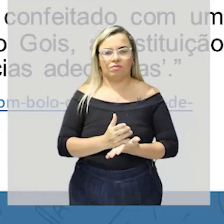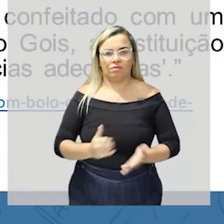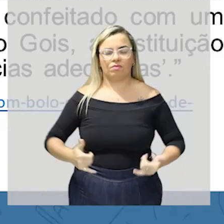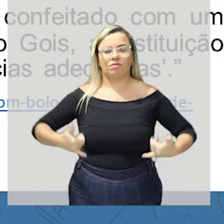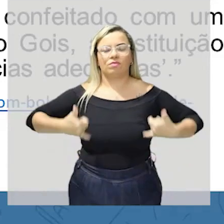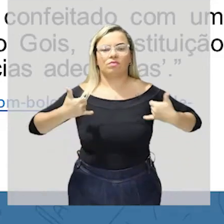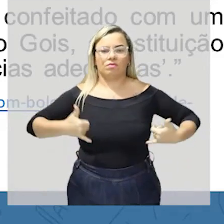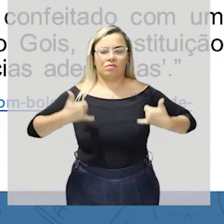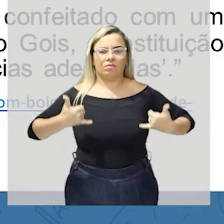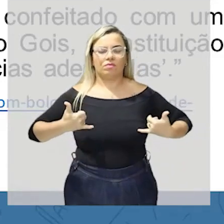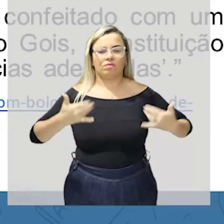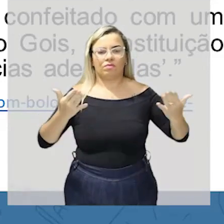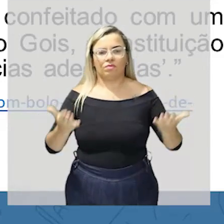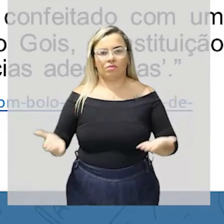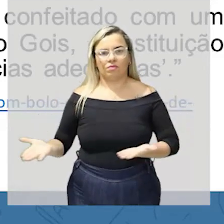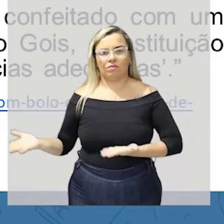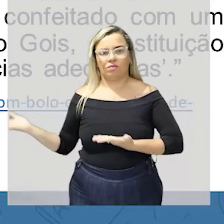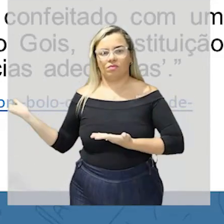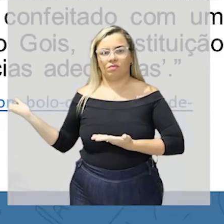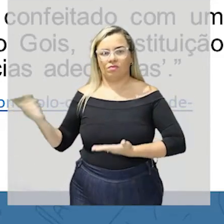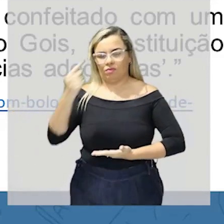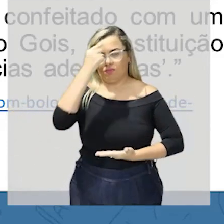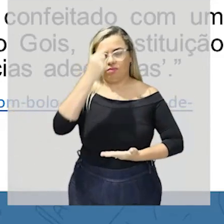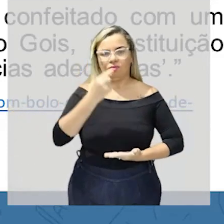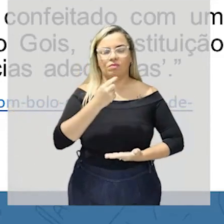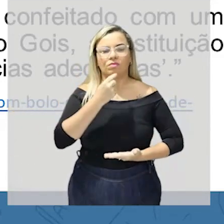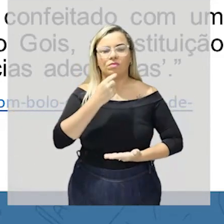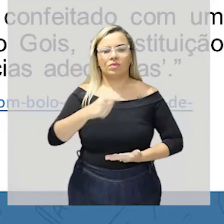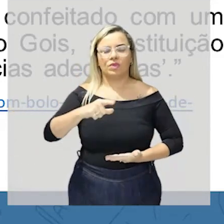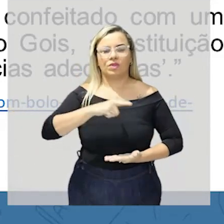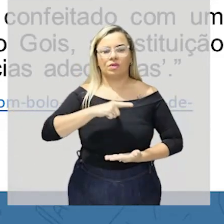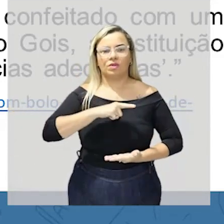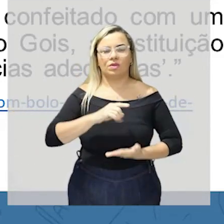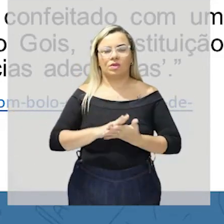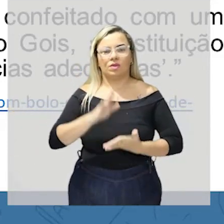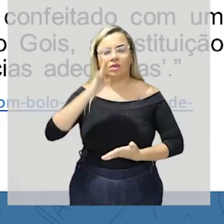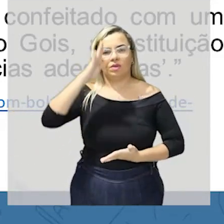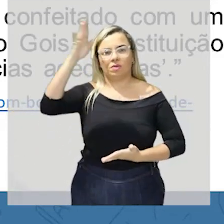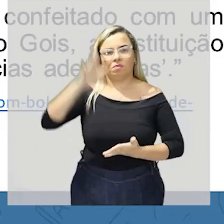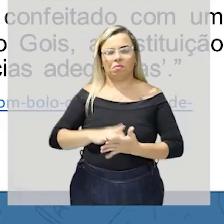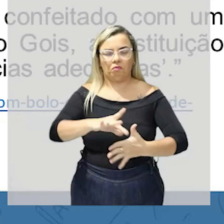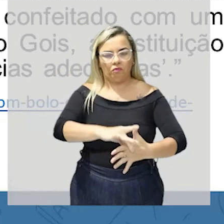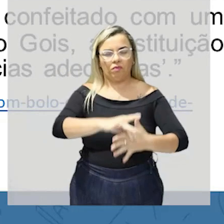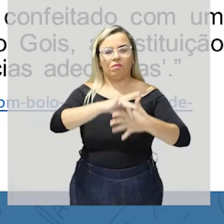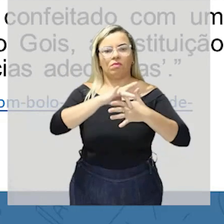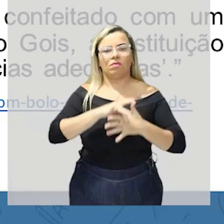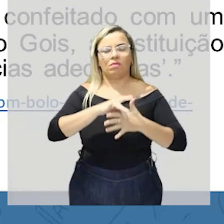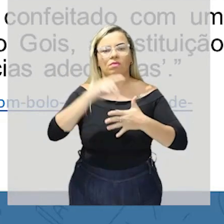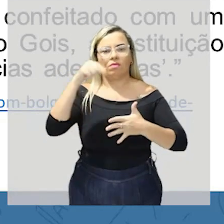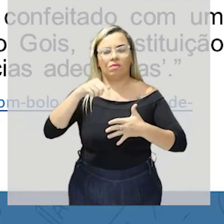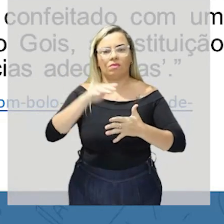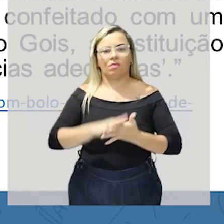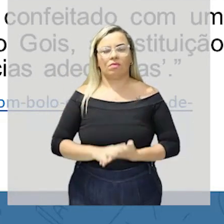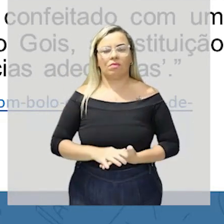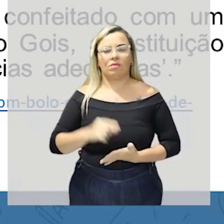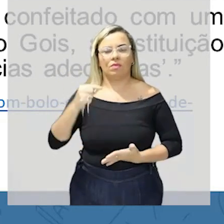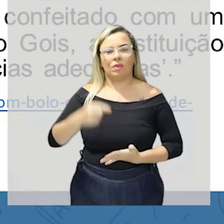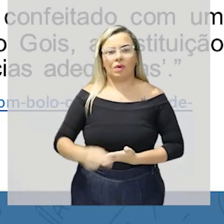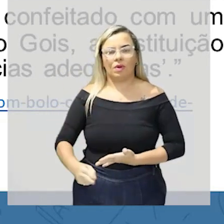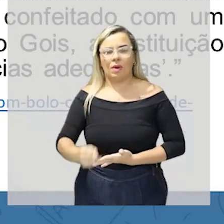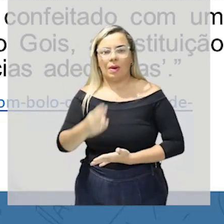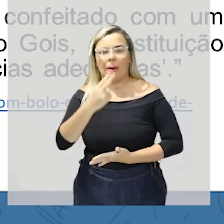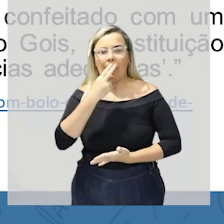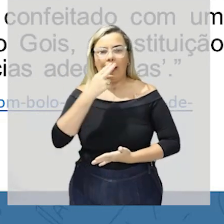aniversário, um bolo onde você tem a imagem do principal líder nazista na Alemanha,